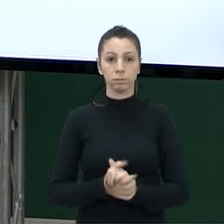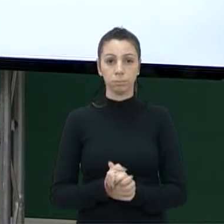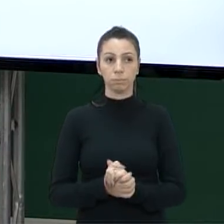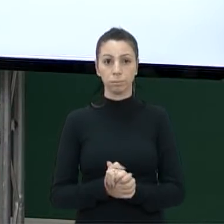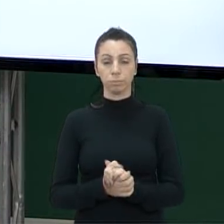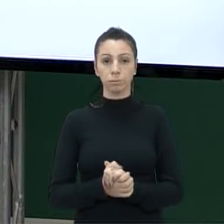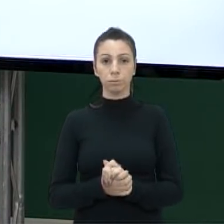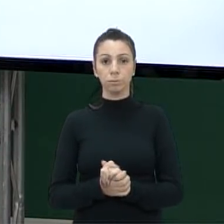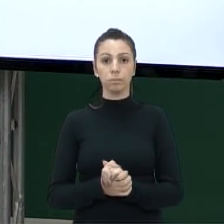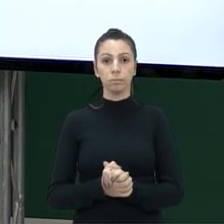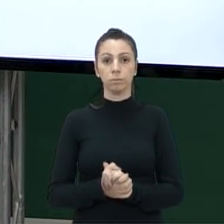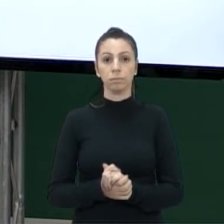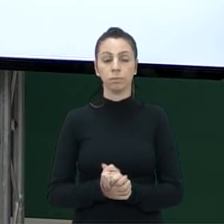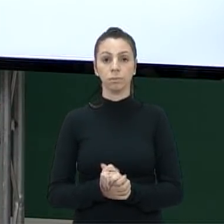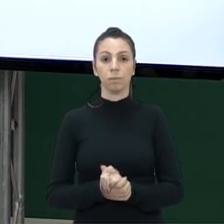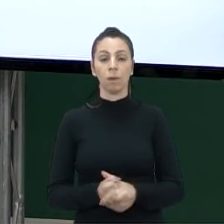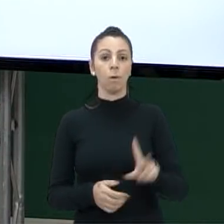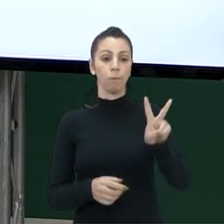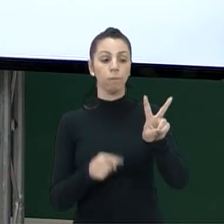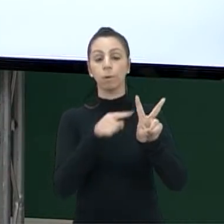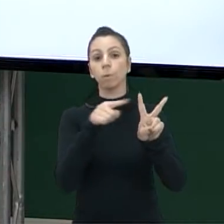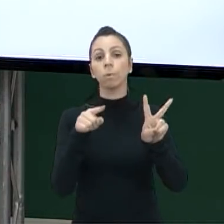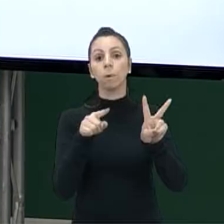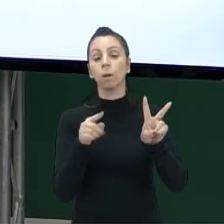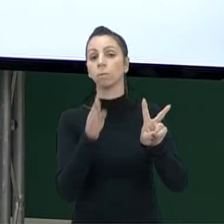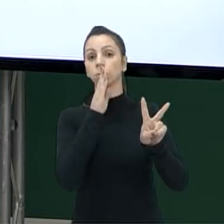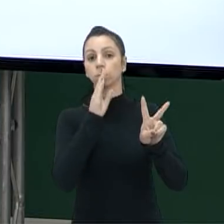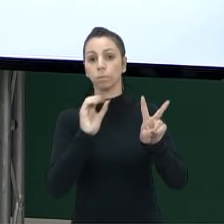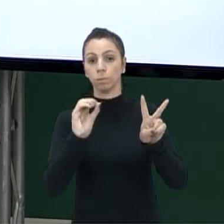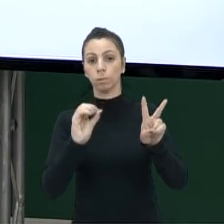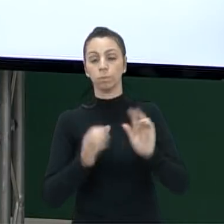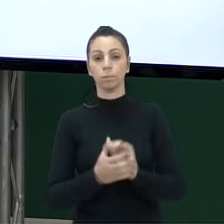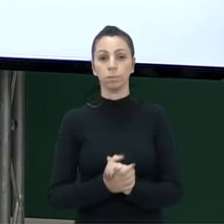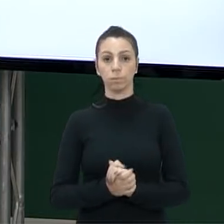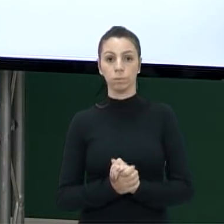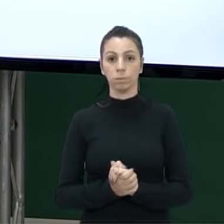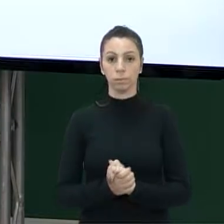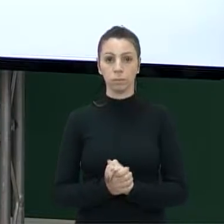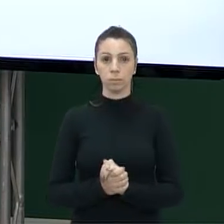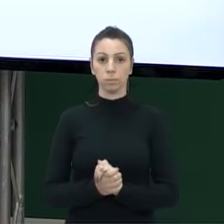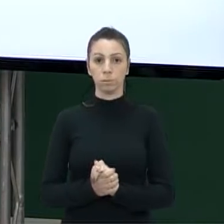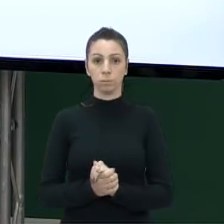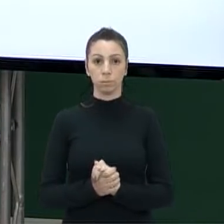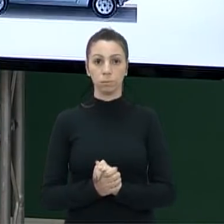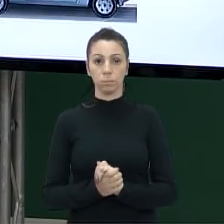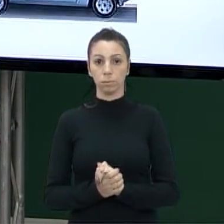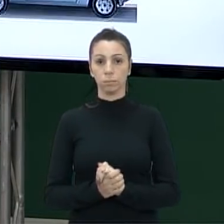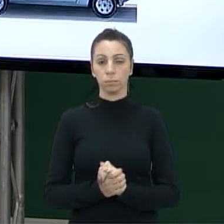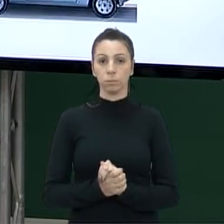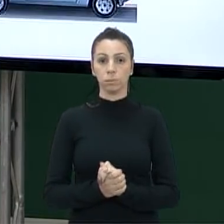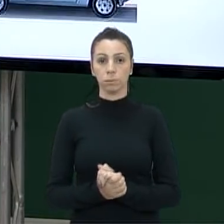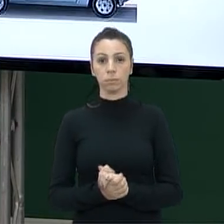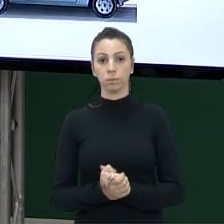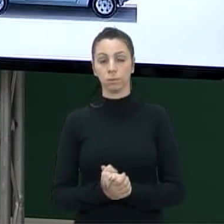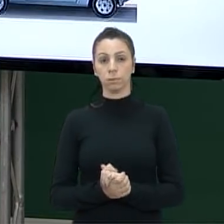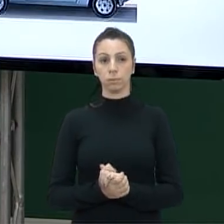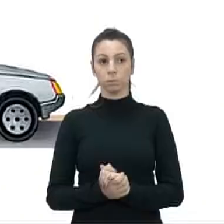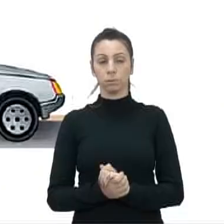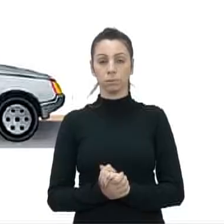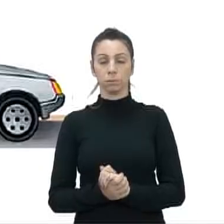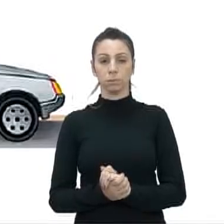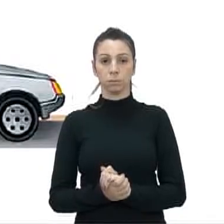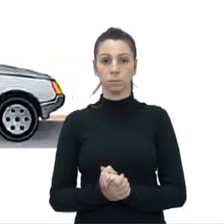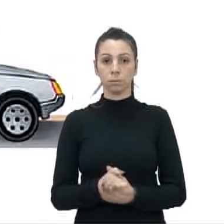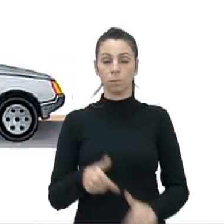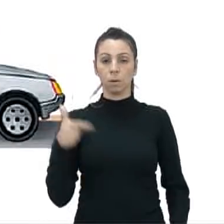vetor resultante será não nulo. Ok? Vamos dar continuidade aos nossos estudos aqui, então. Segundo a